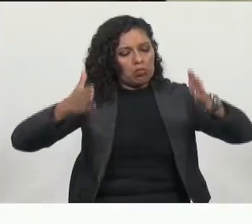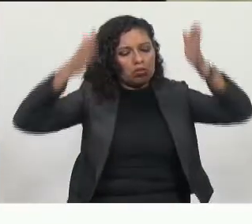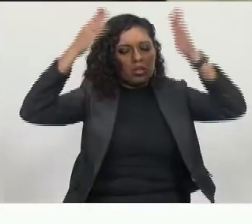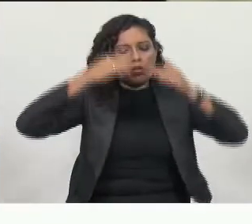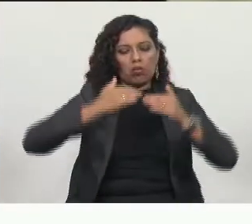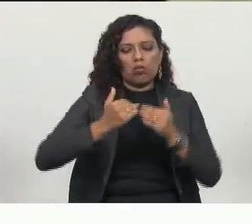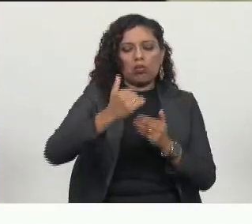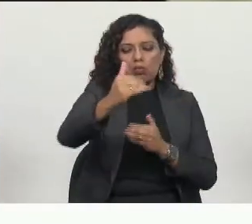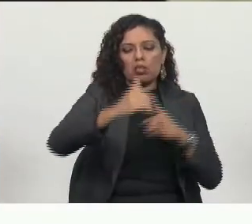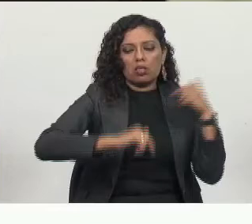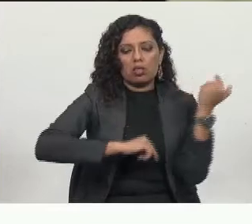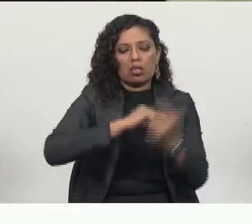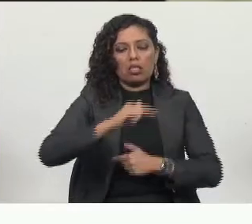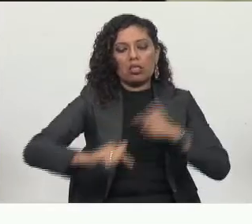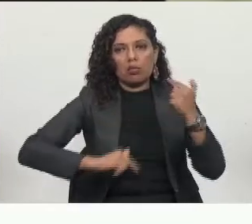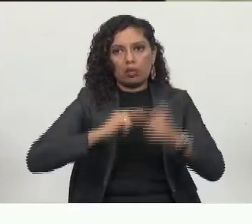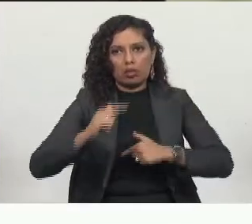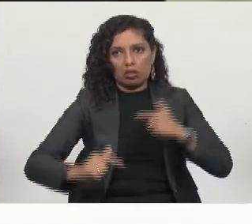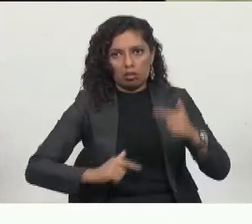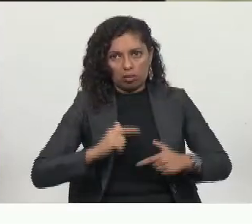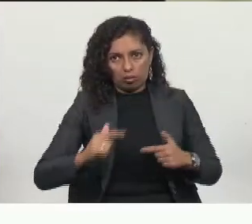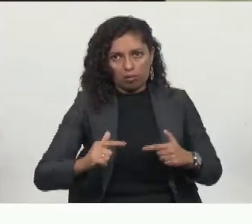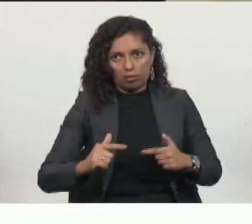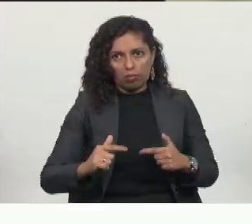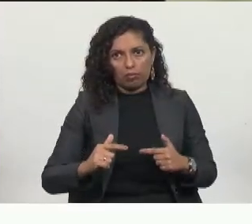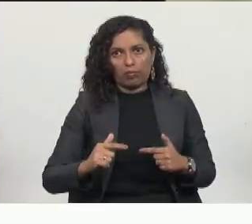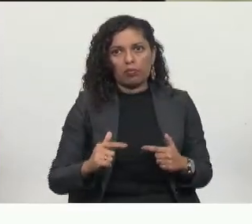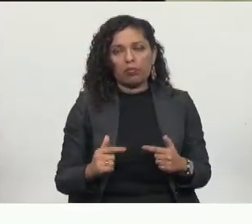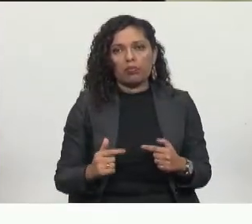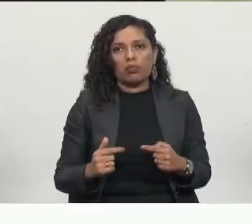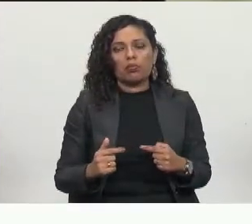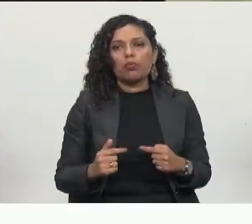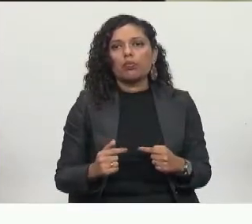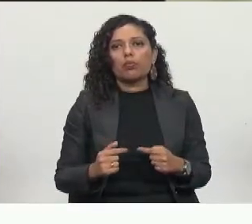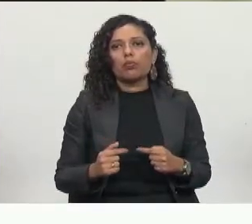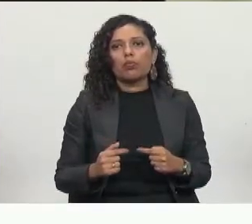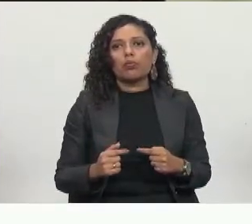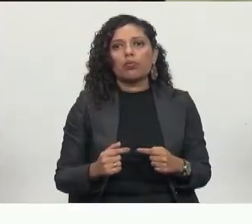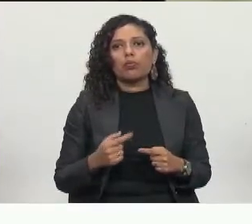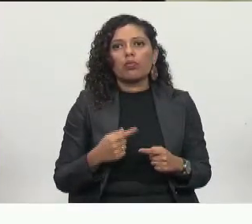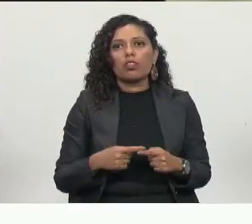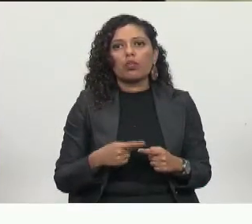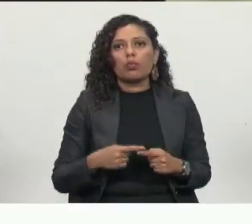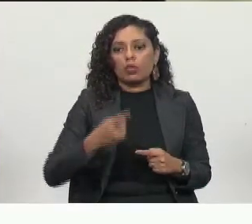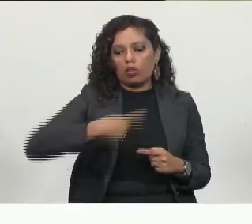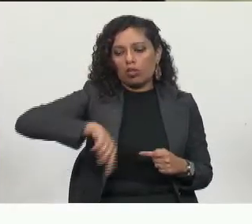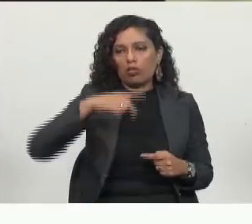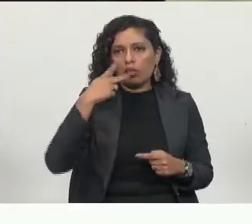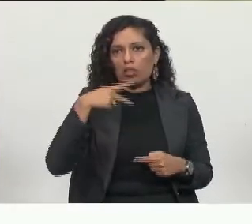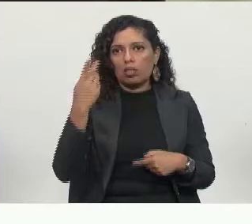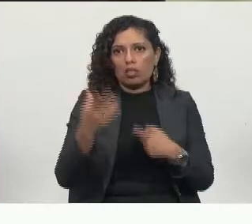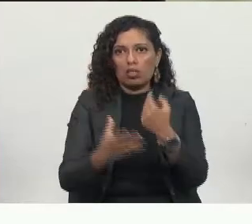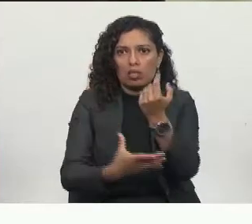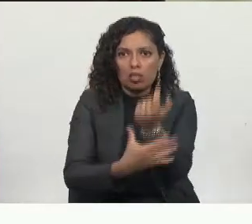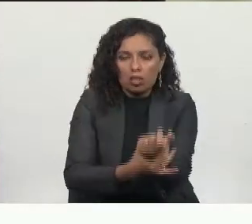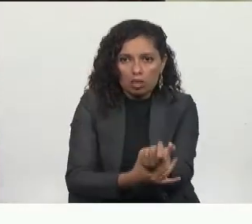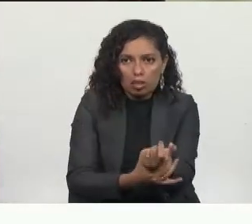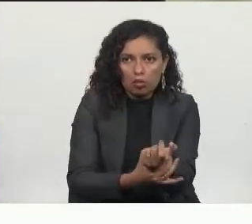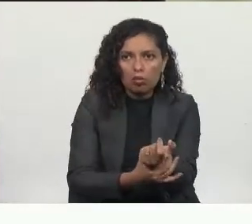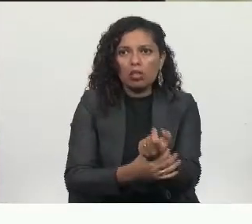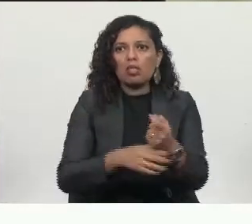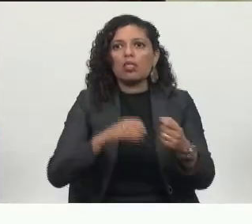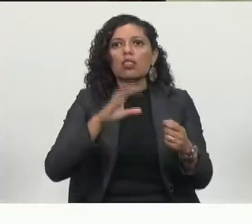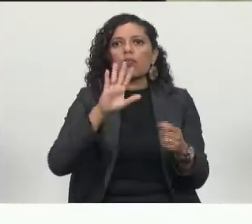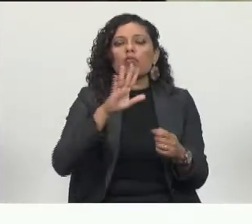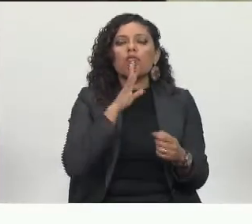instalar, que a gente vai estar exercendo a função, porque não há de se falar em segurança sem ter conhecimento do espaço que a